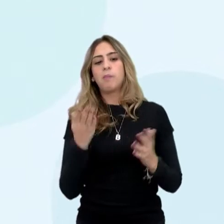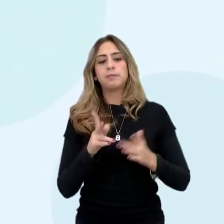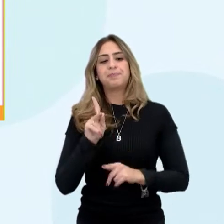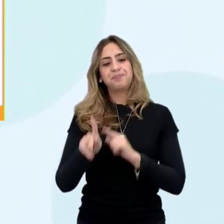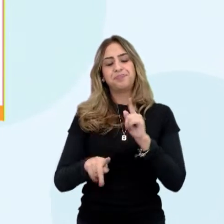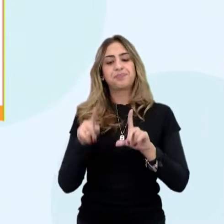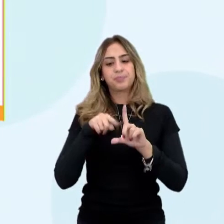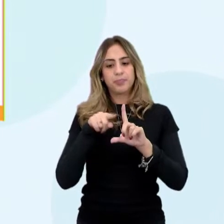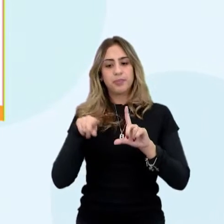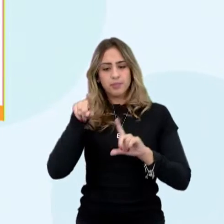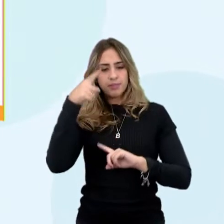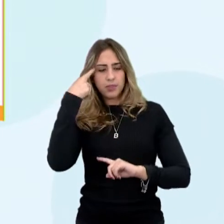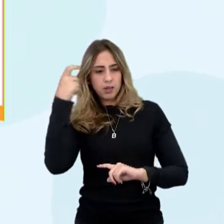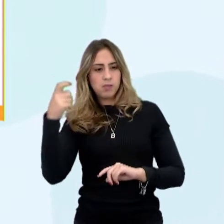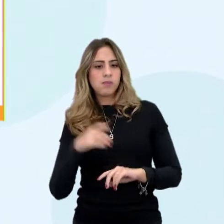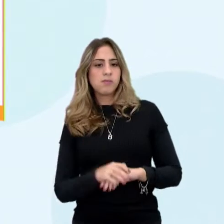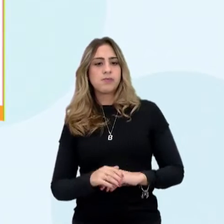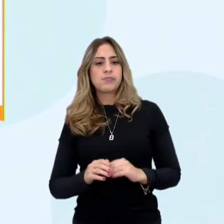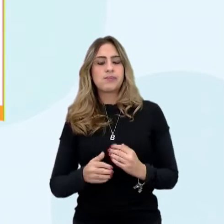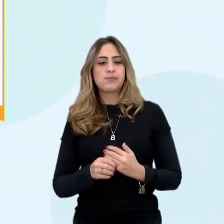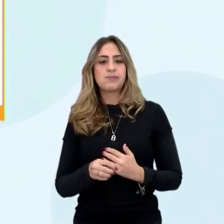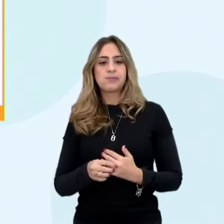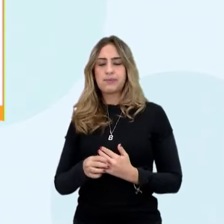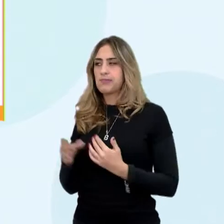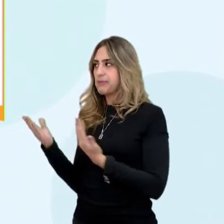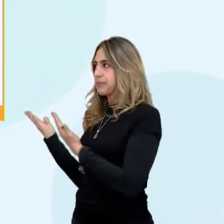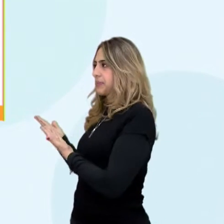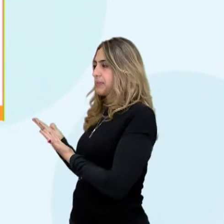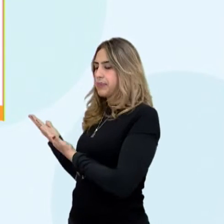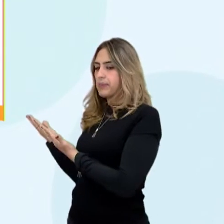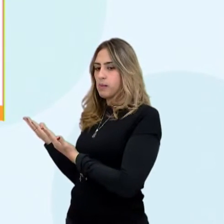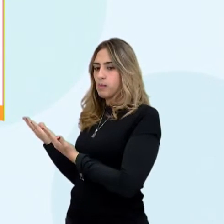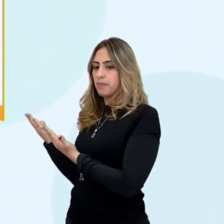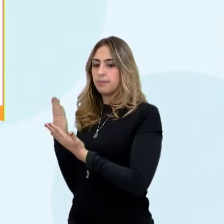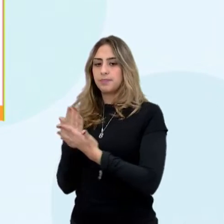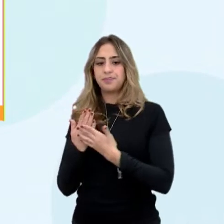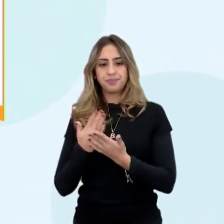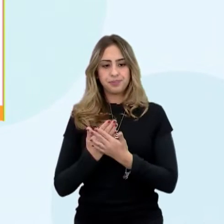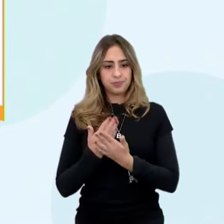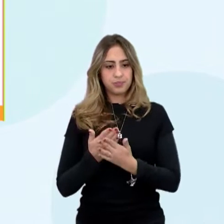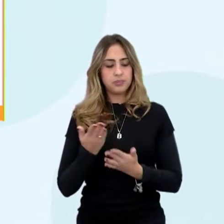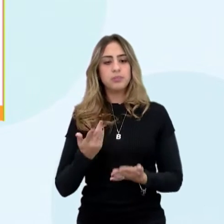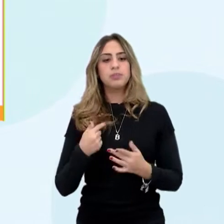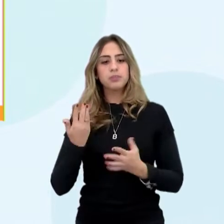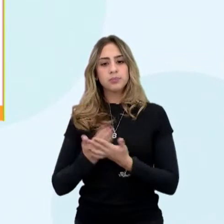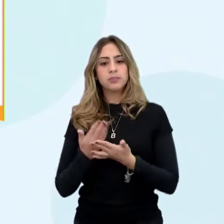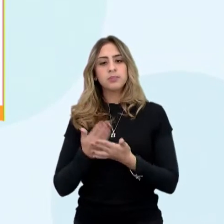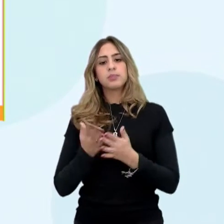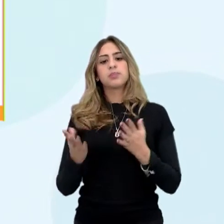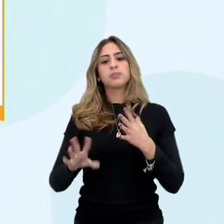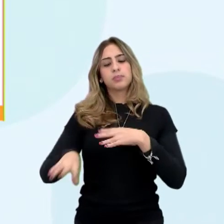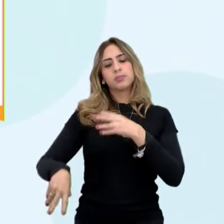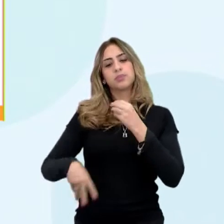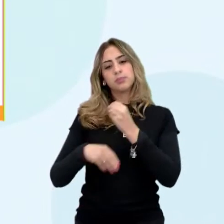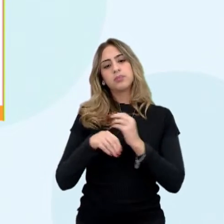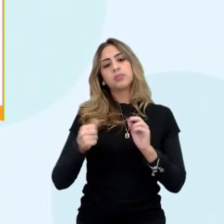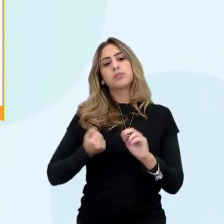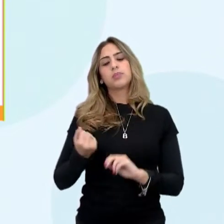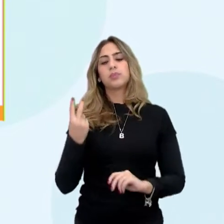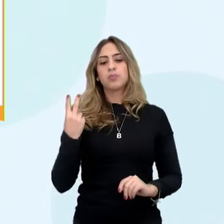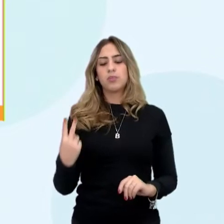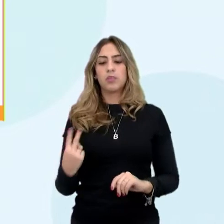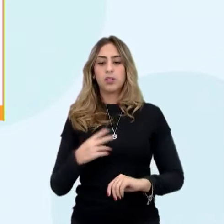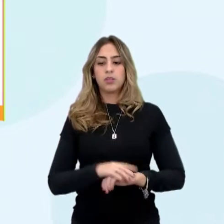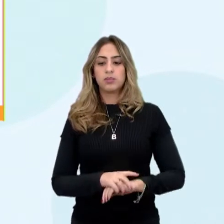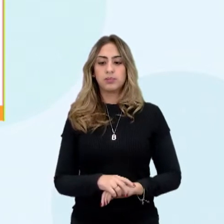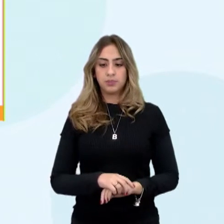essa é a ideia. Introduzida a aula, né? A gente sabe que estamos na atividade integrada de número 2, tá finalizando ela aí,